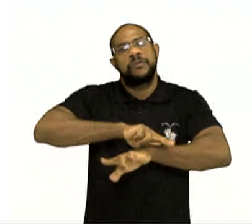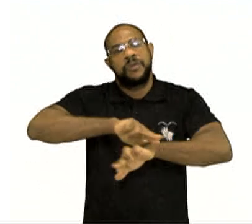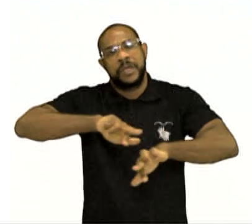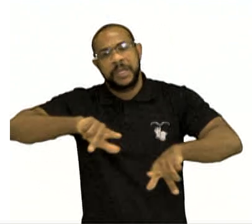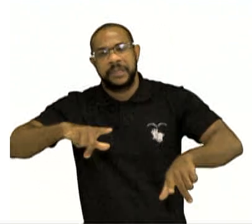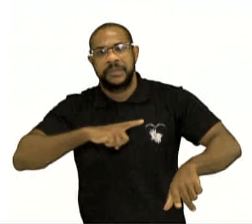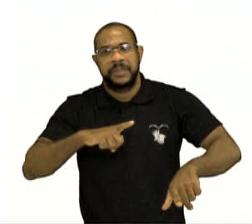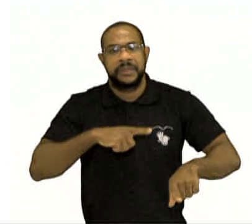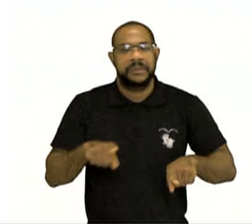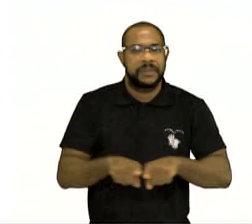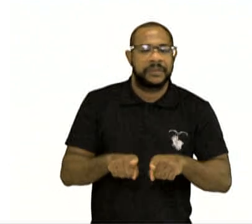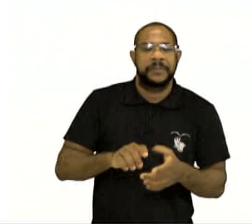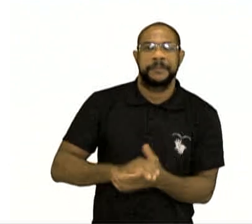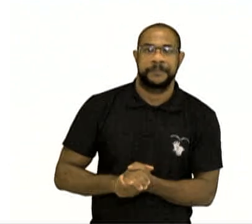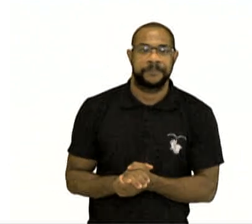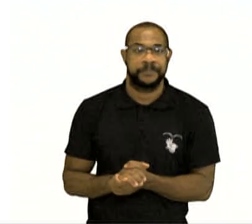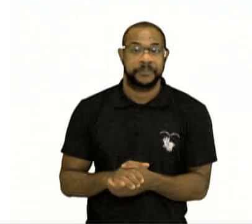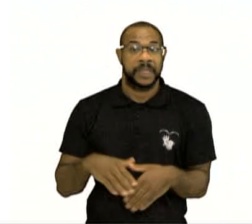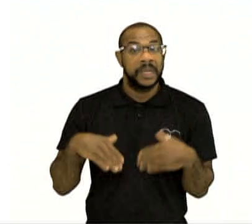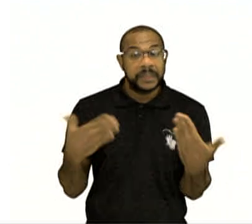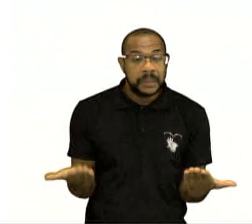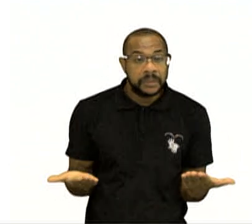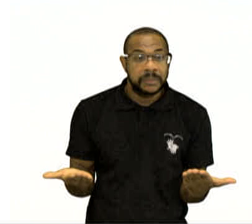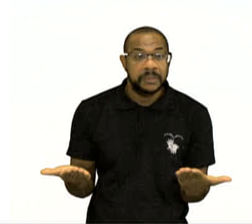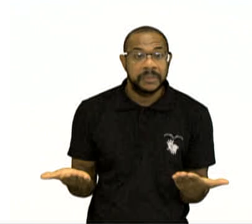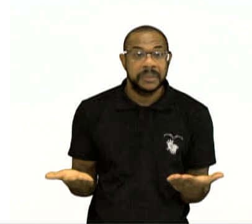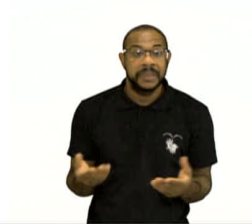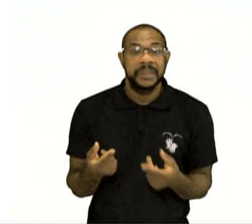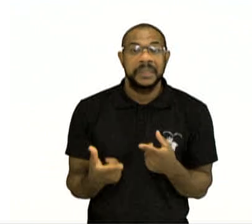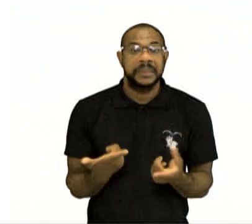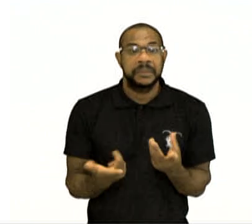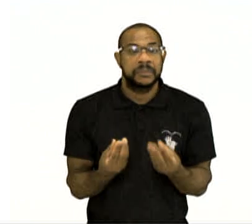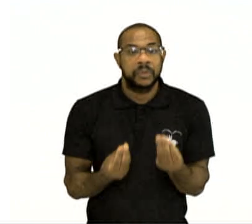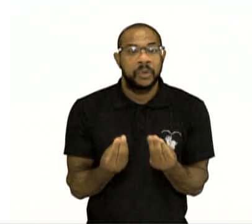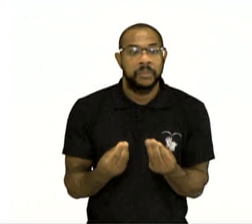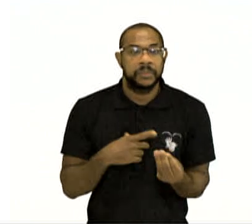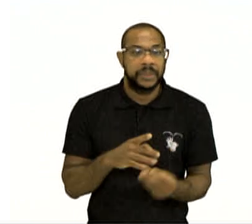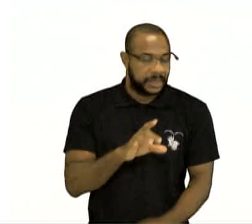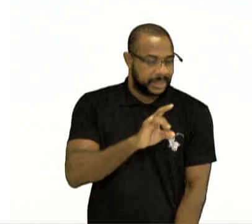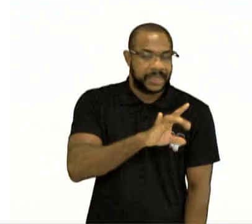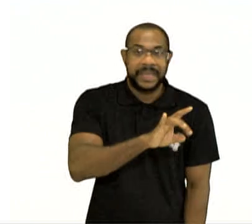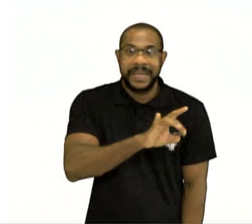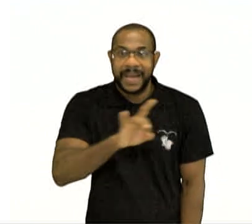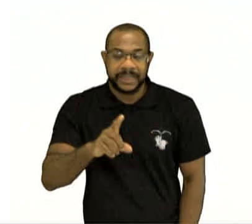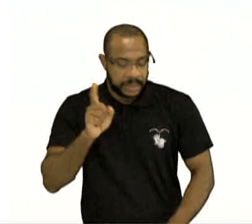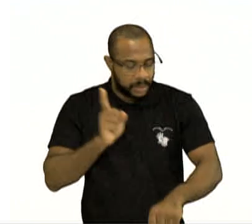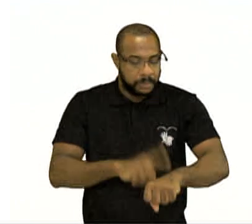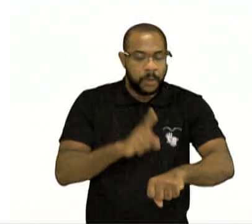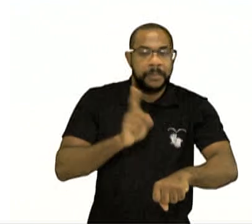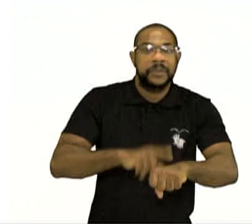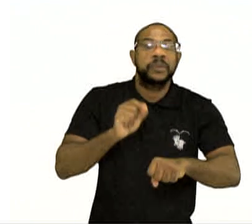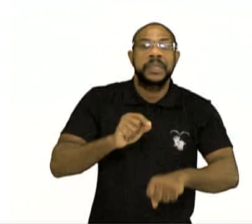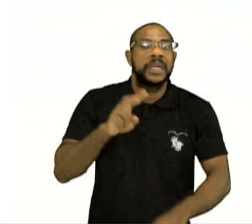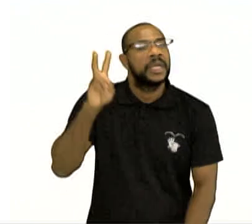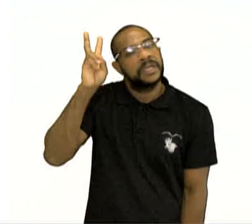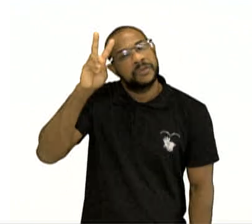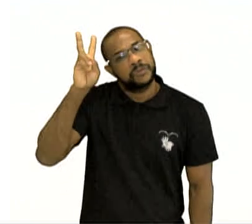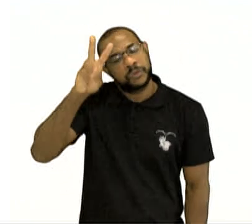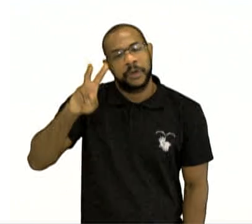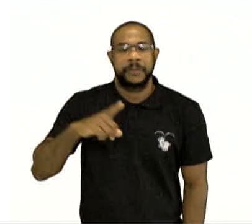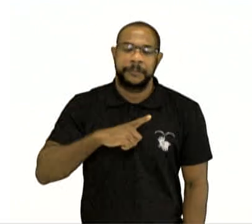razões pré-estabelecidas, como uma convenção de cada momento histórico,